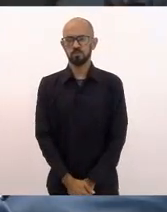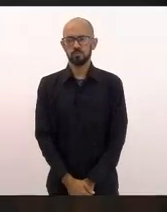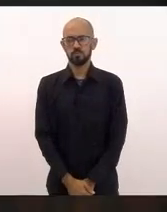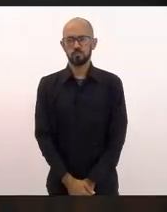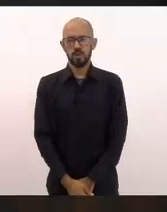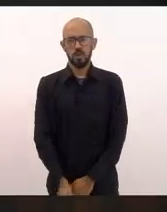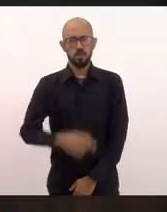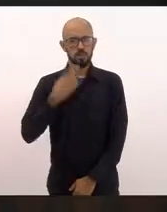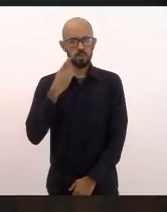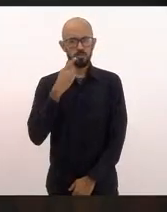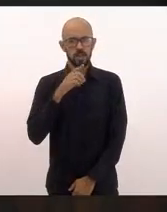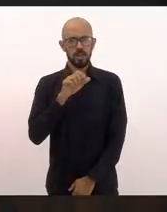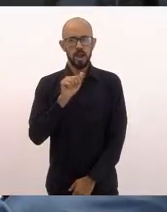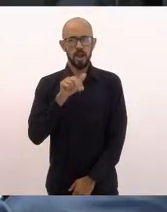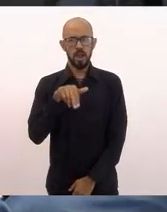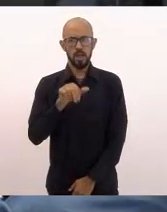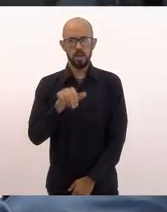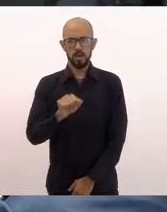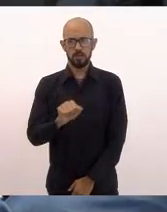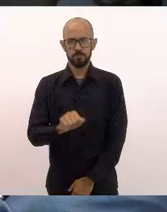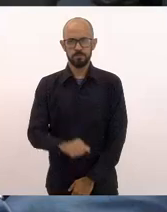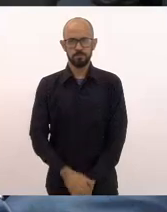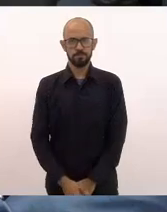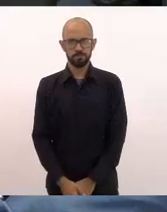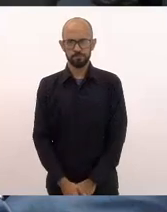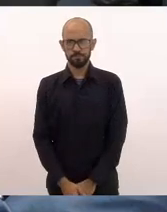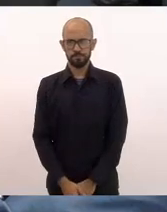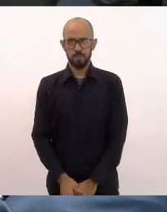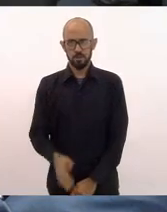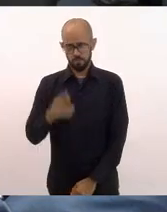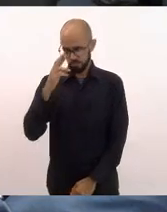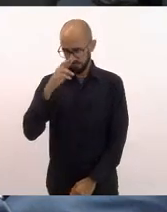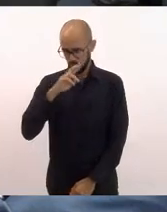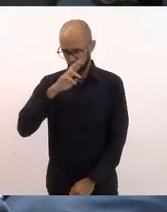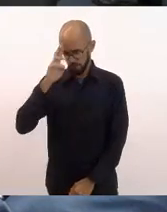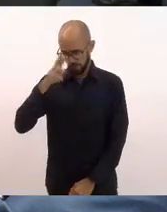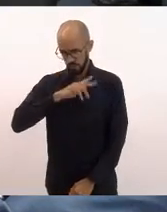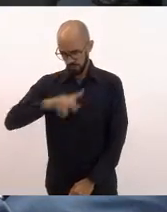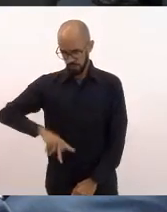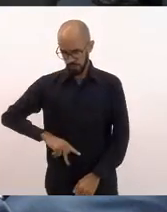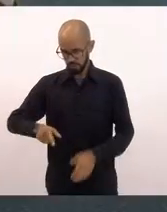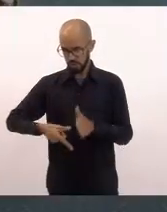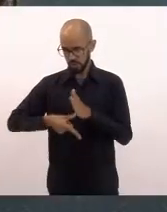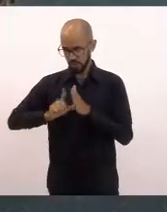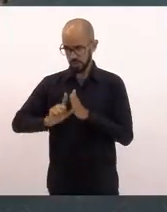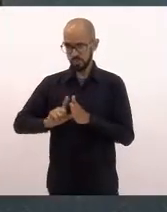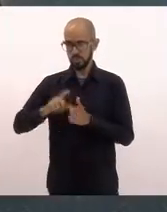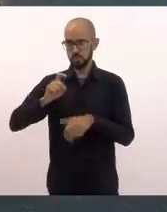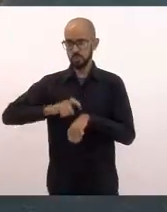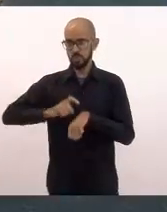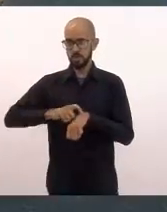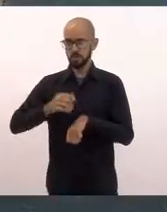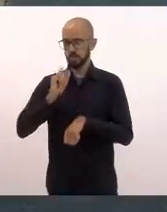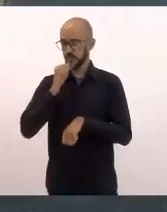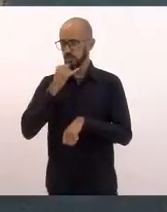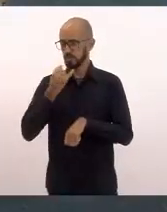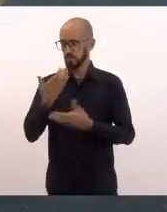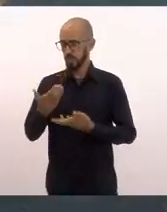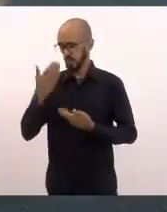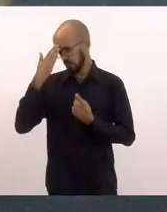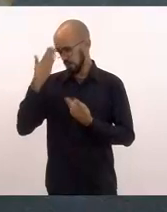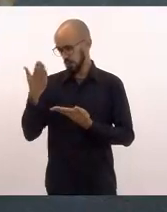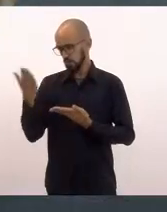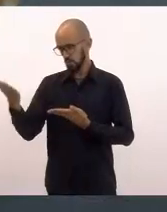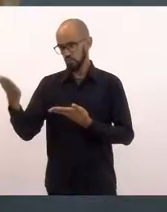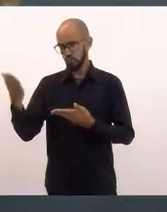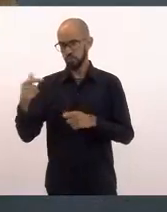Deputada Alana, por favor. Presidente, antes de mais nada, apesar de um momento triste, eu quero agradecer ao senhor, porque assim que eu